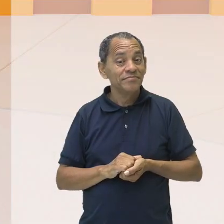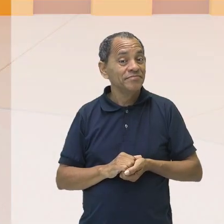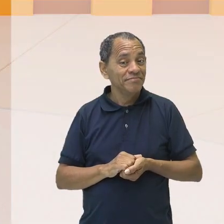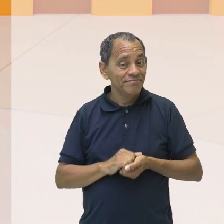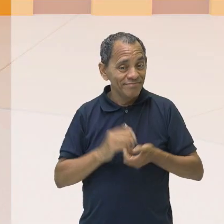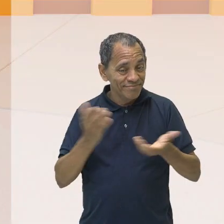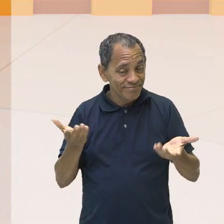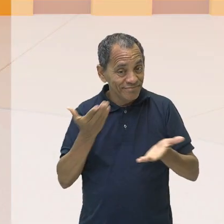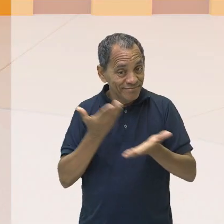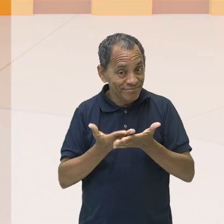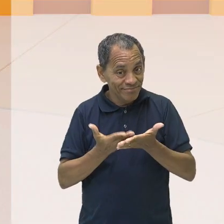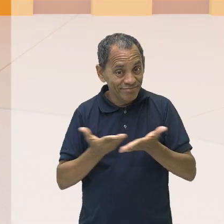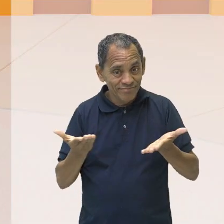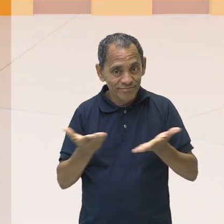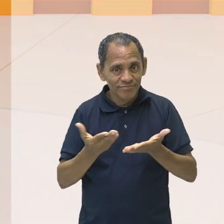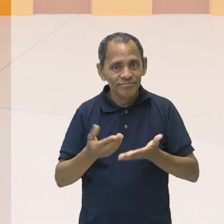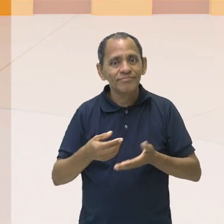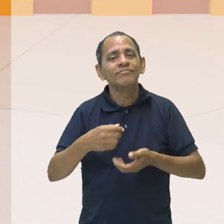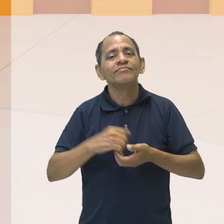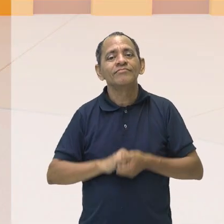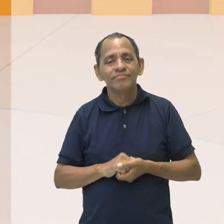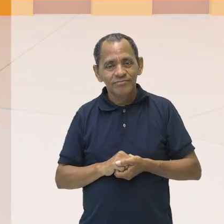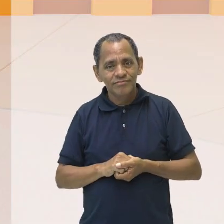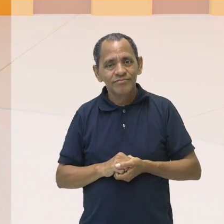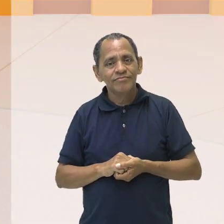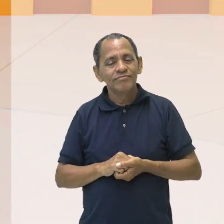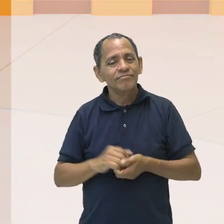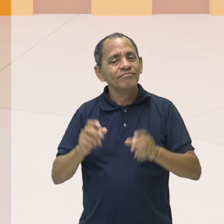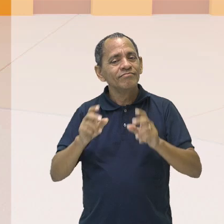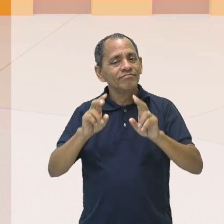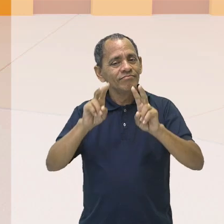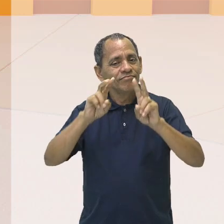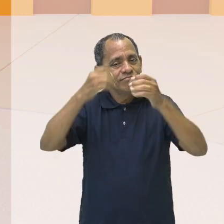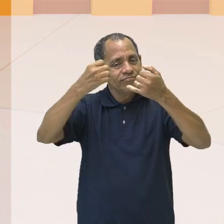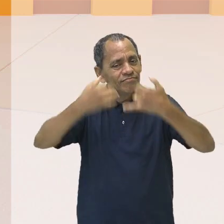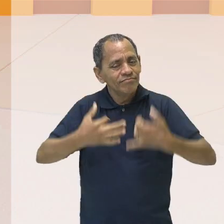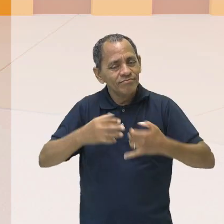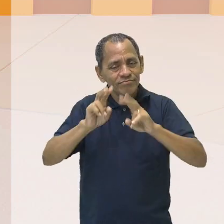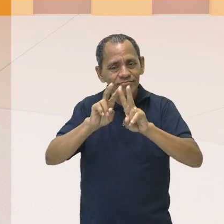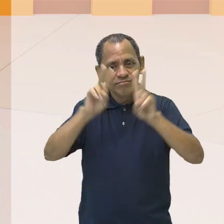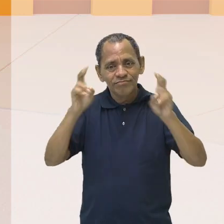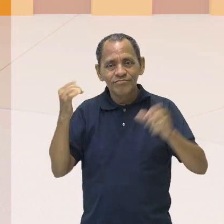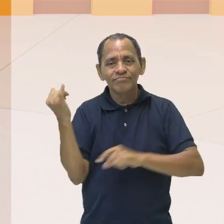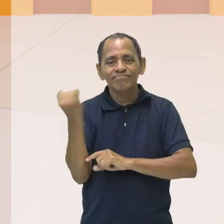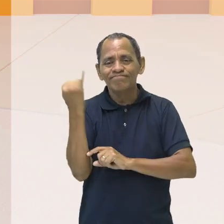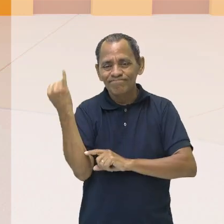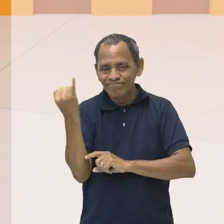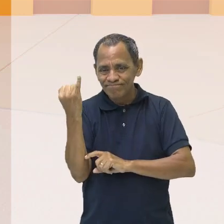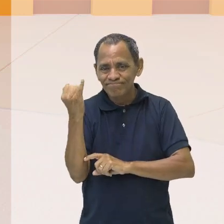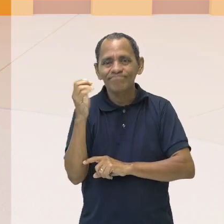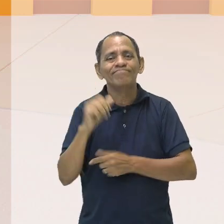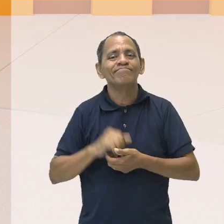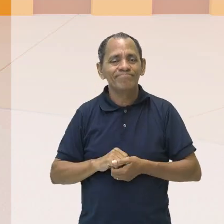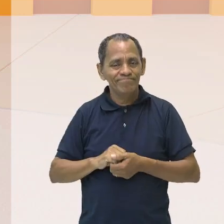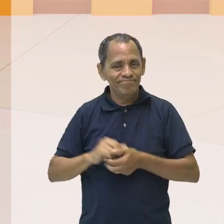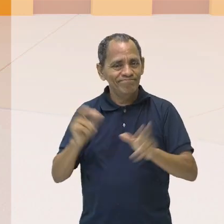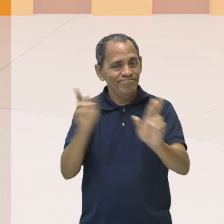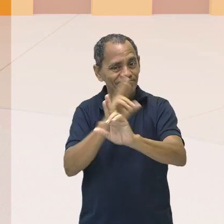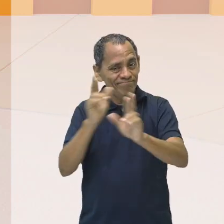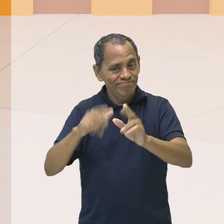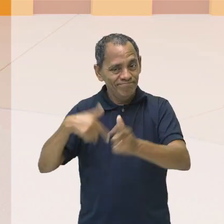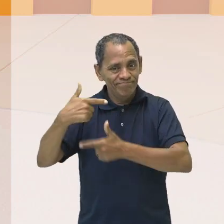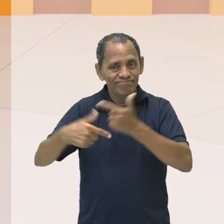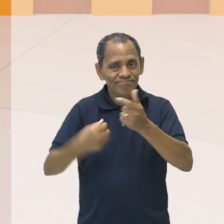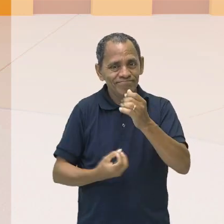Então, nessa aula, nós vamos discutir um tema muito importante no nosso cotidiano, que é em relação ao trabalho. E a gente vai